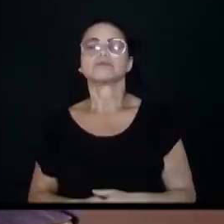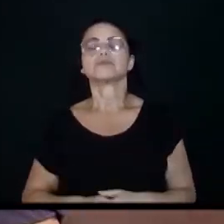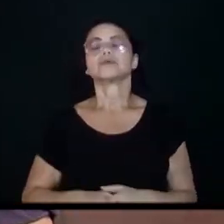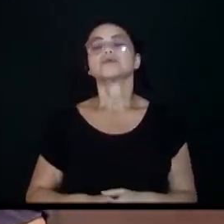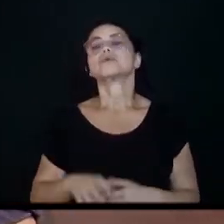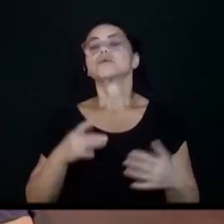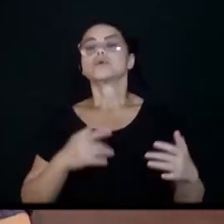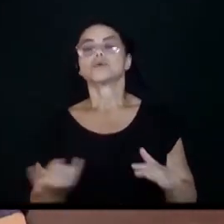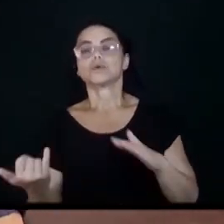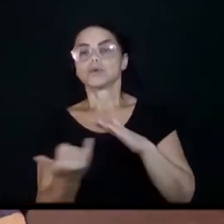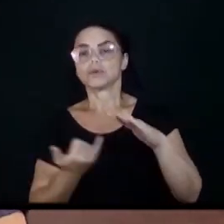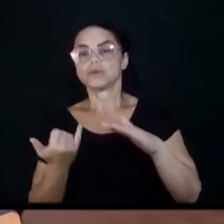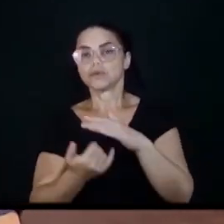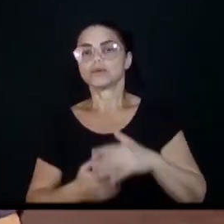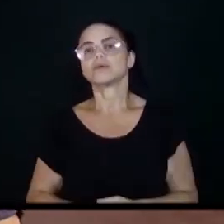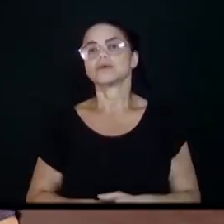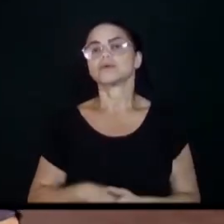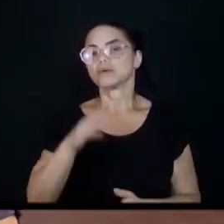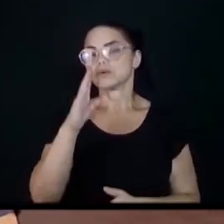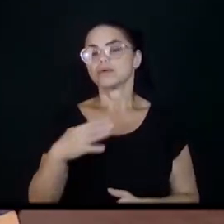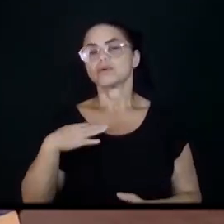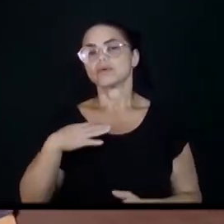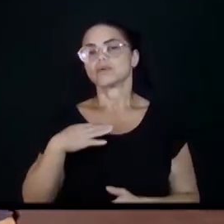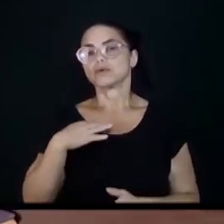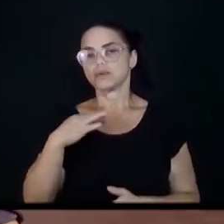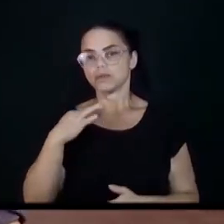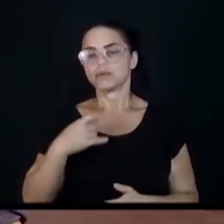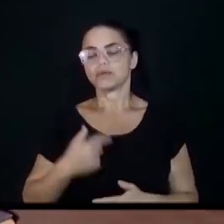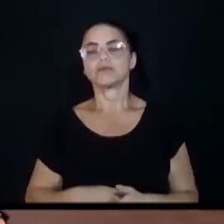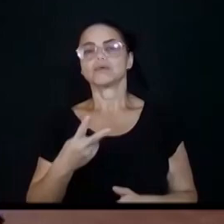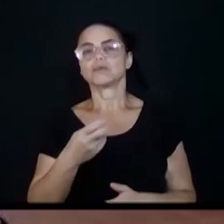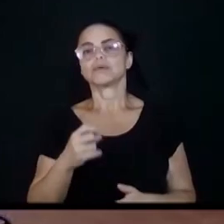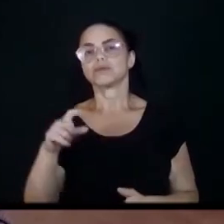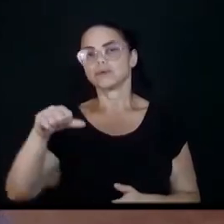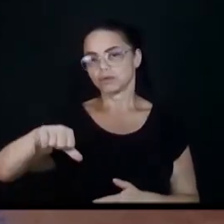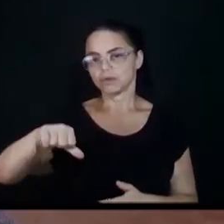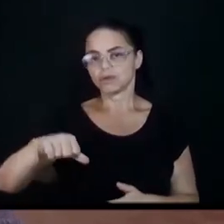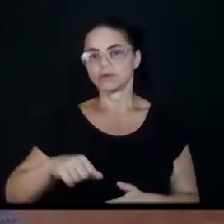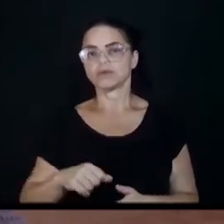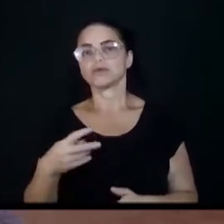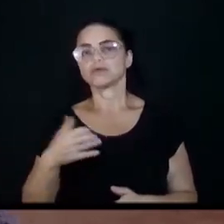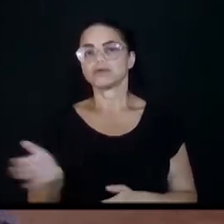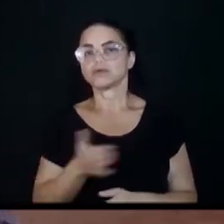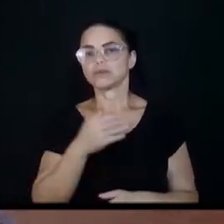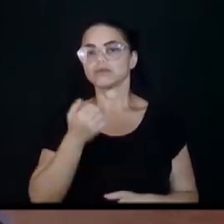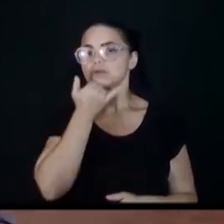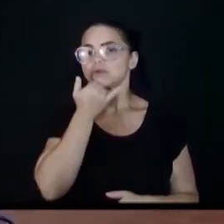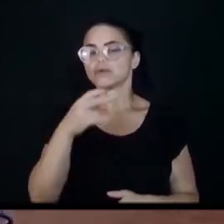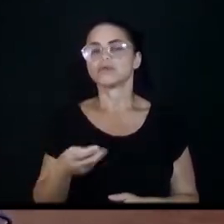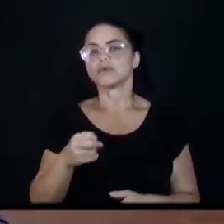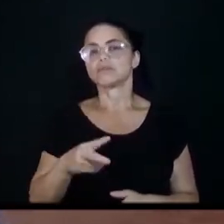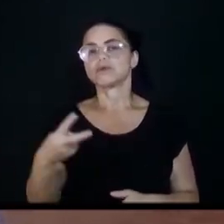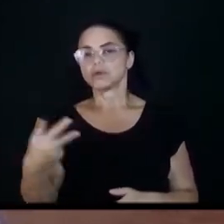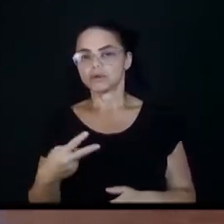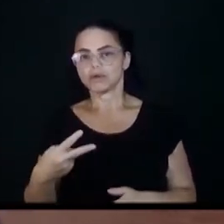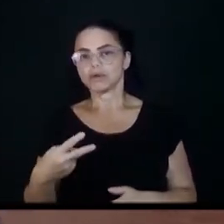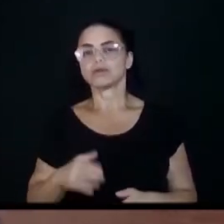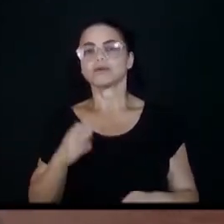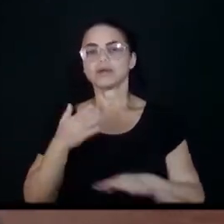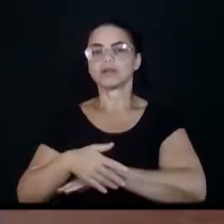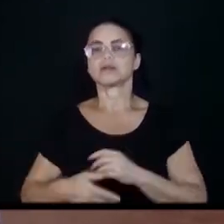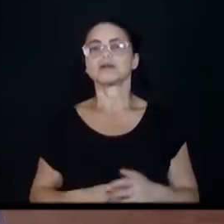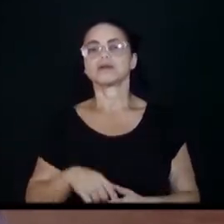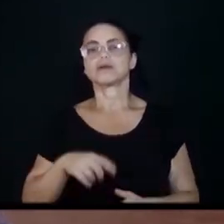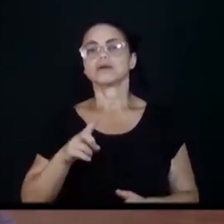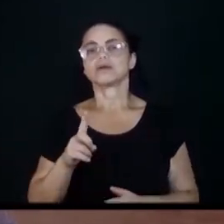do Batilata. Em 2002, eu entrei no Direito de Ser. Estou há mais de 20 anos aqui